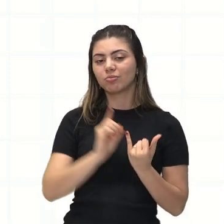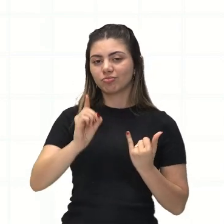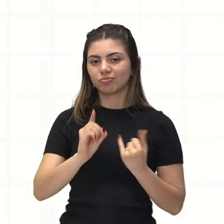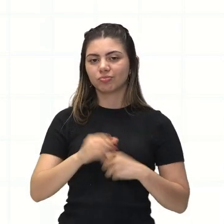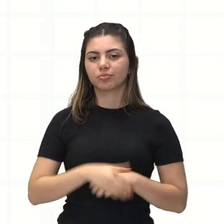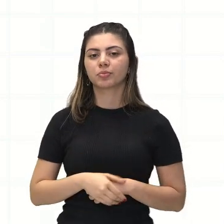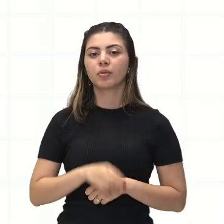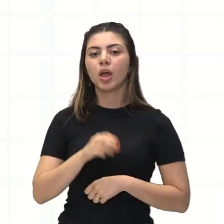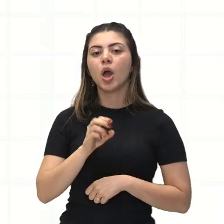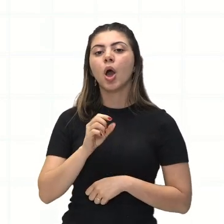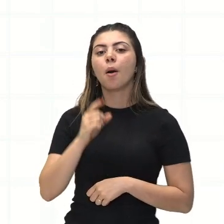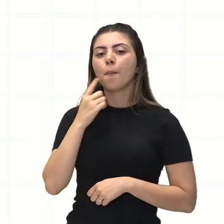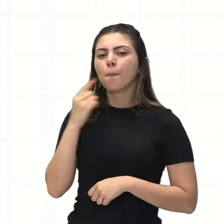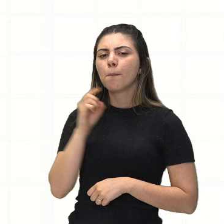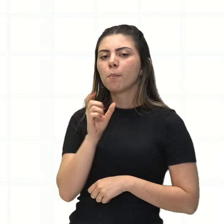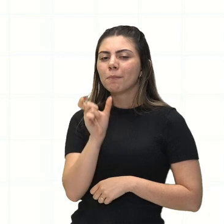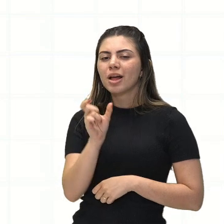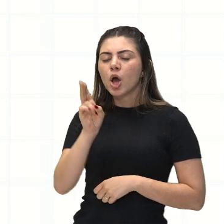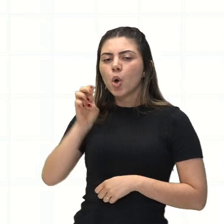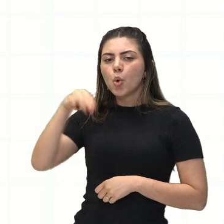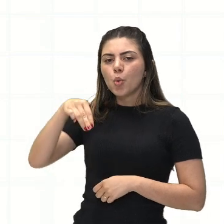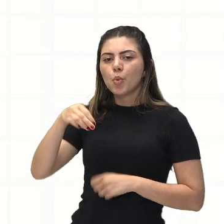artigo.